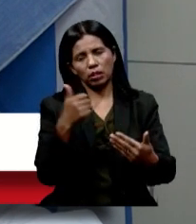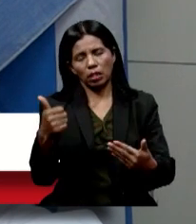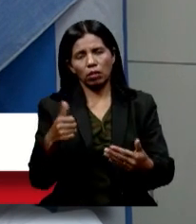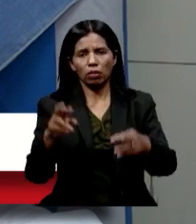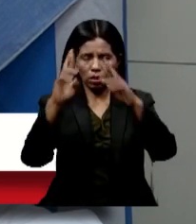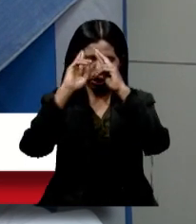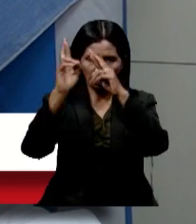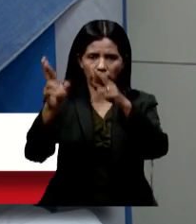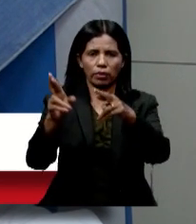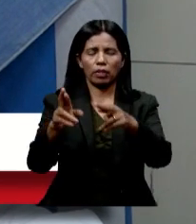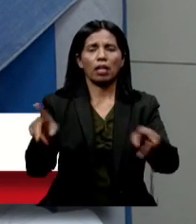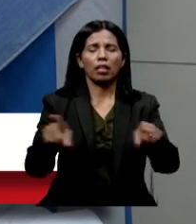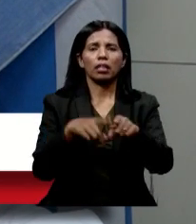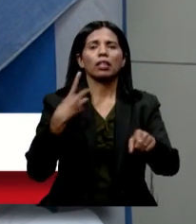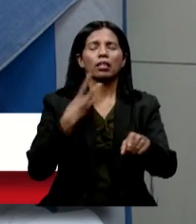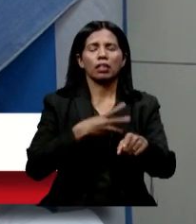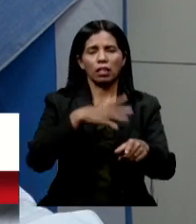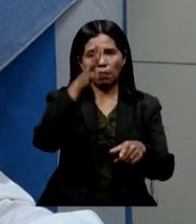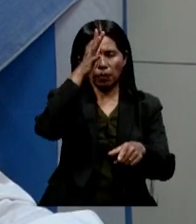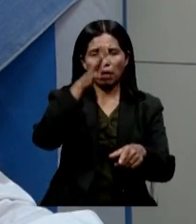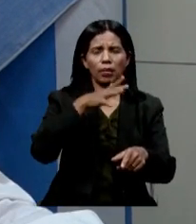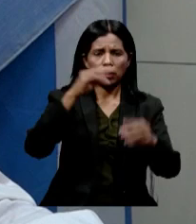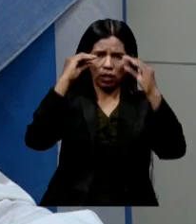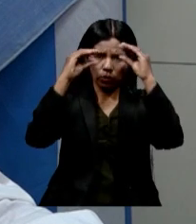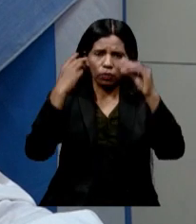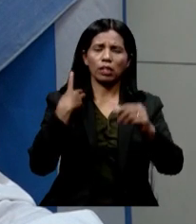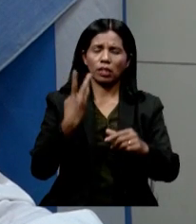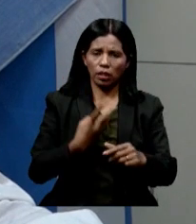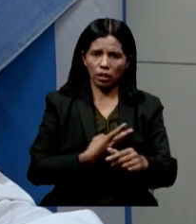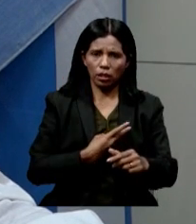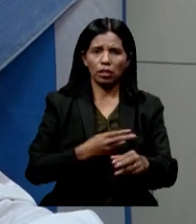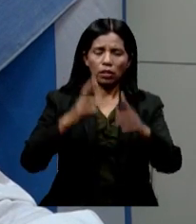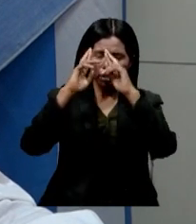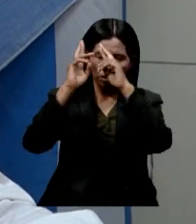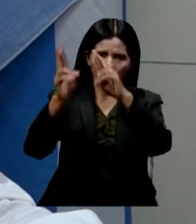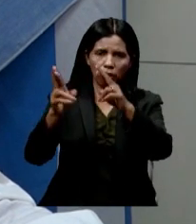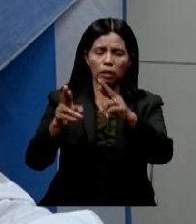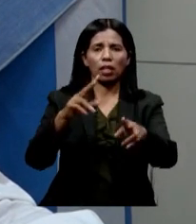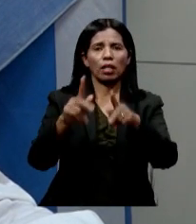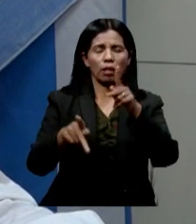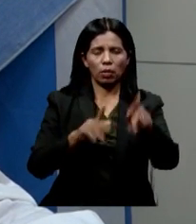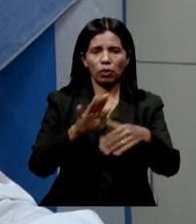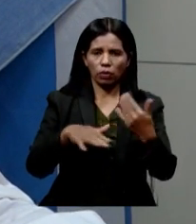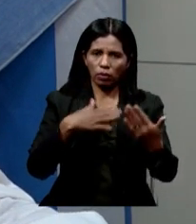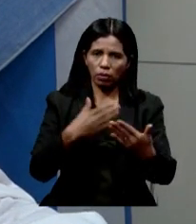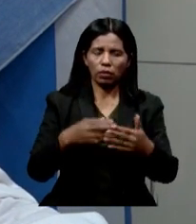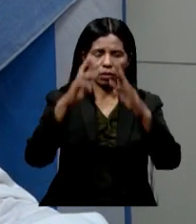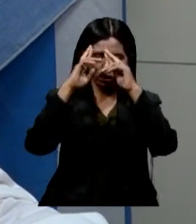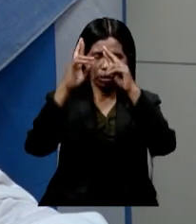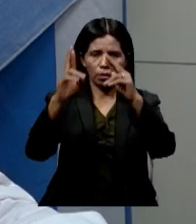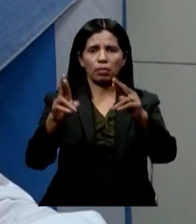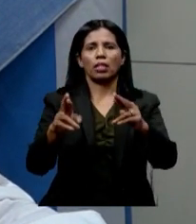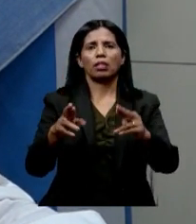mos iteni ne ama sir hanore nita buka atu respeite iteni ne ama sir respeite ta nei ulu sir hanesan